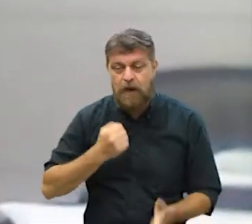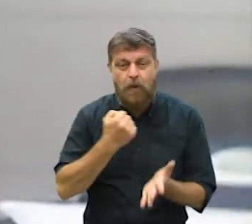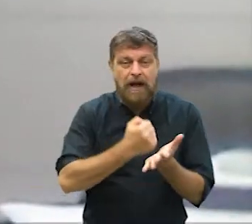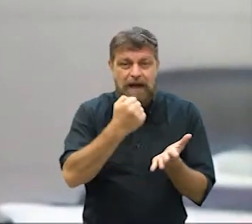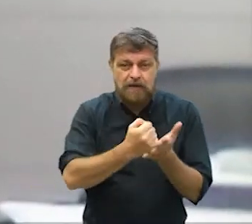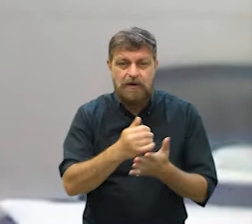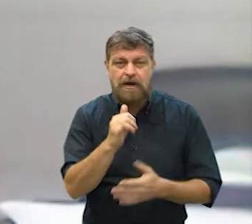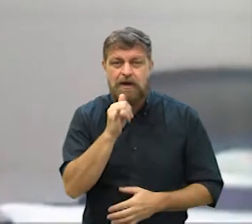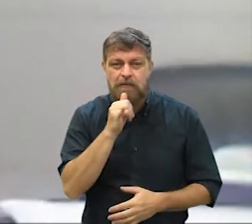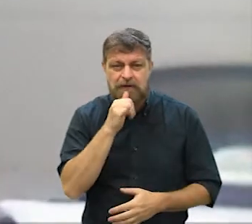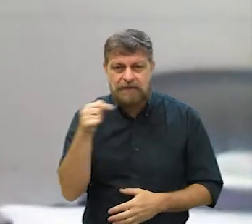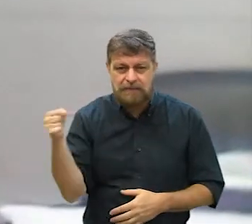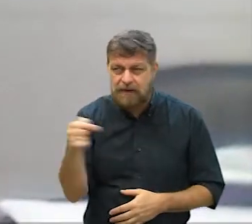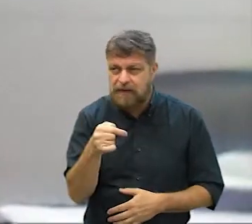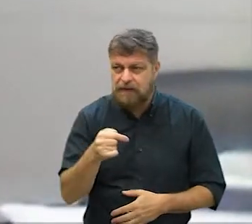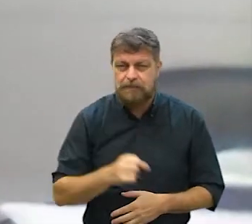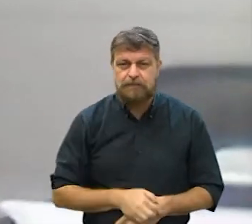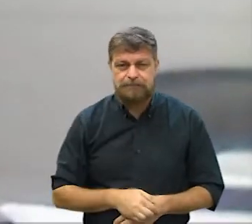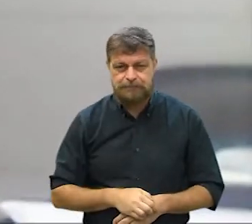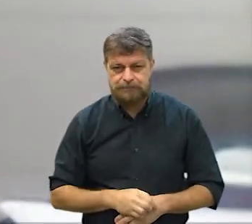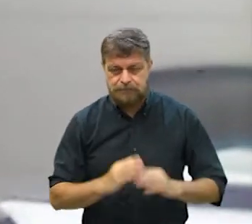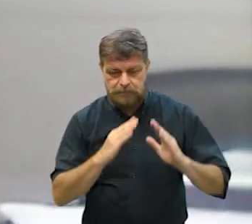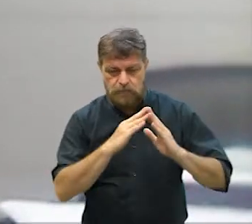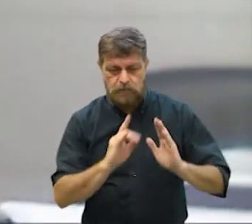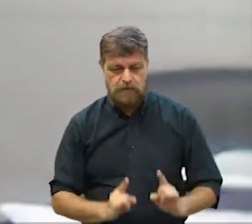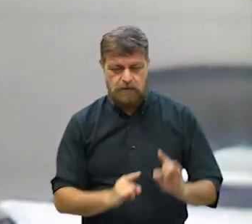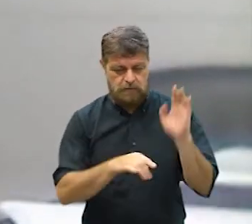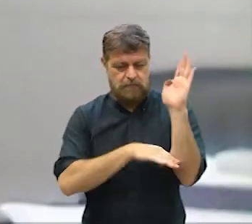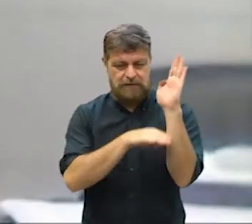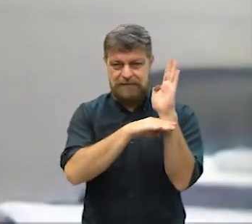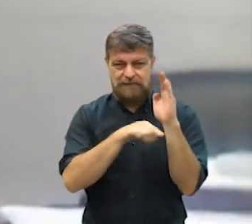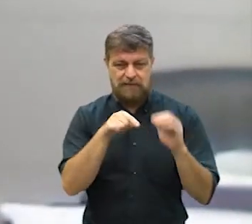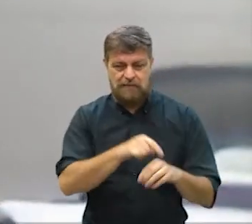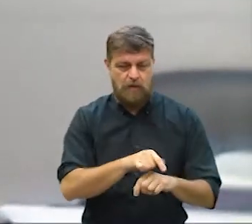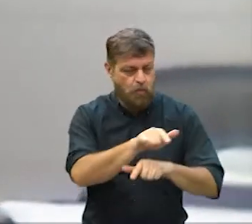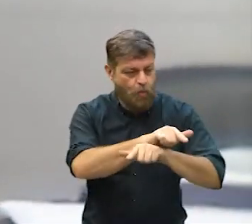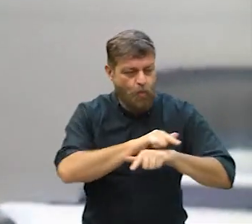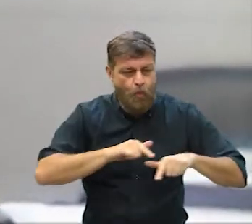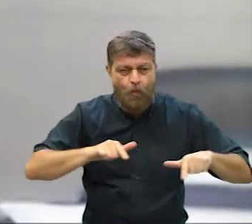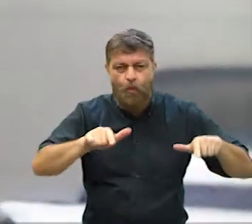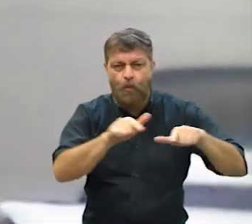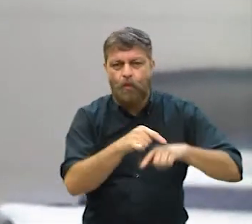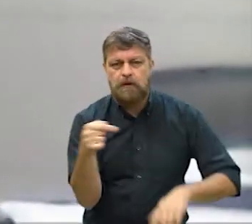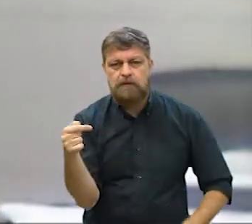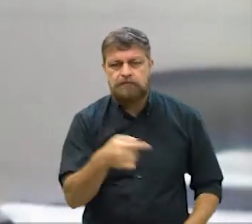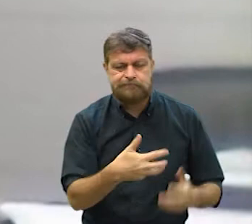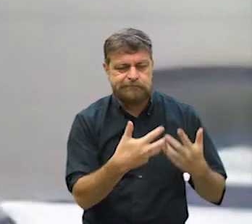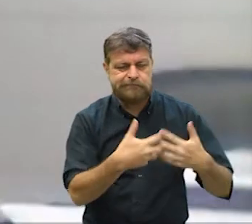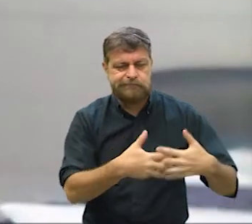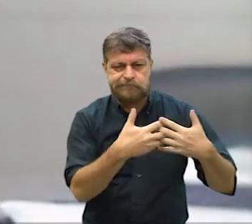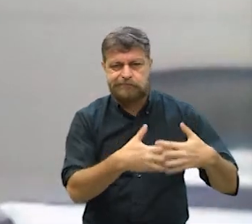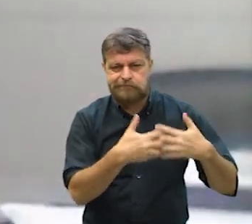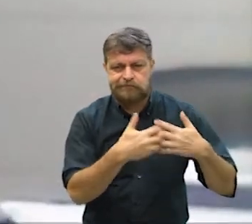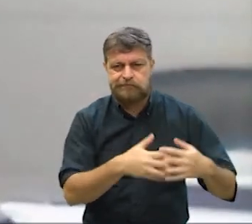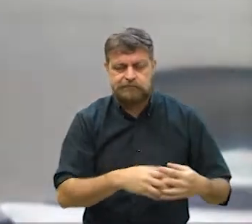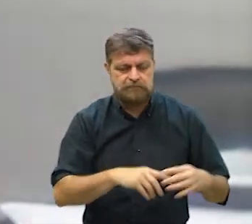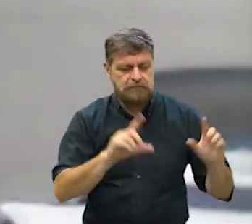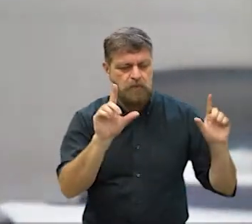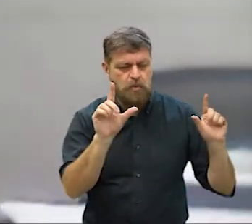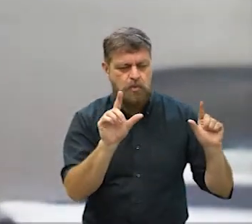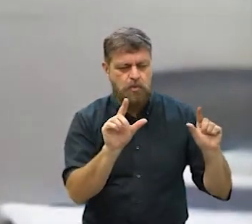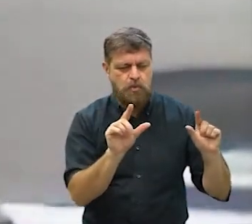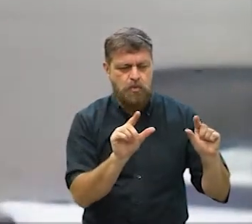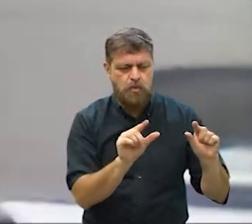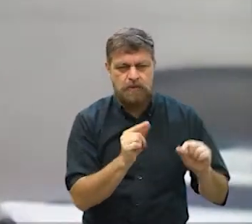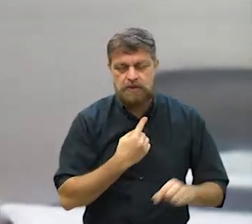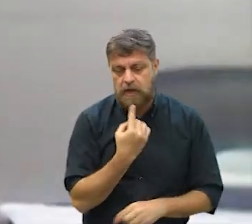por exemplo, de registro de imóveis, viraram fantasma, né? Houve